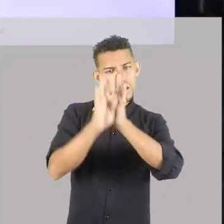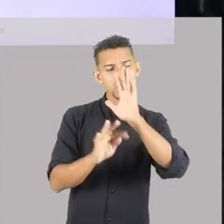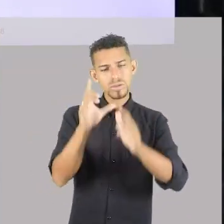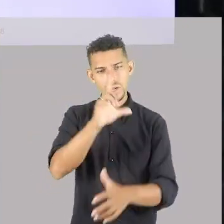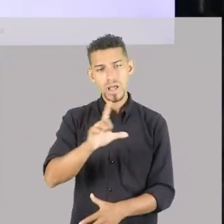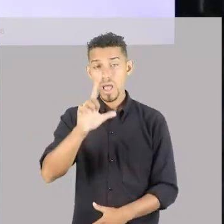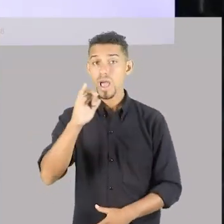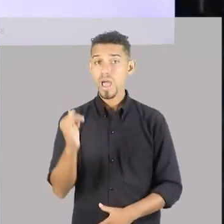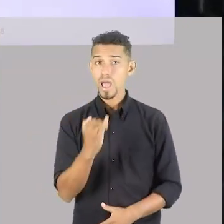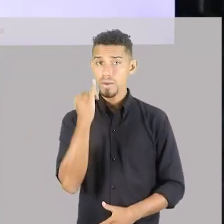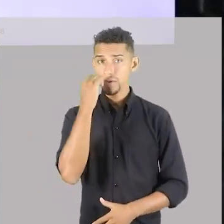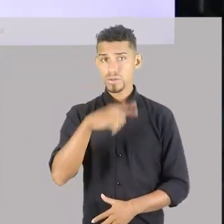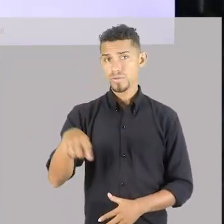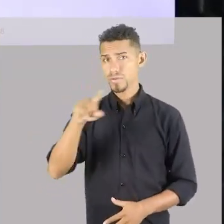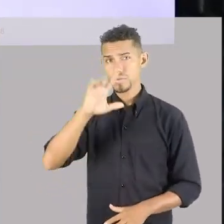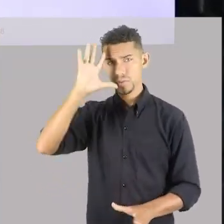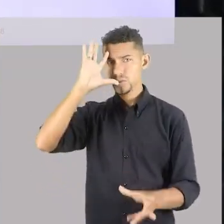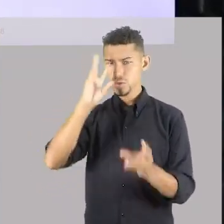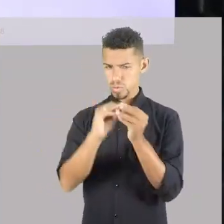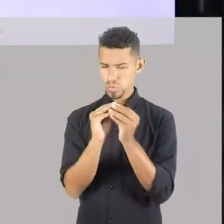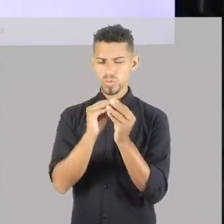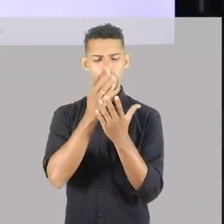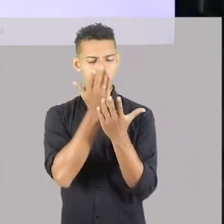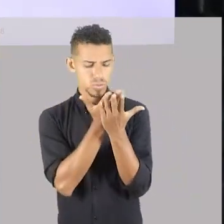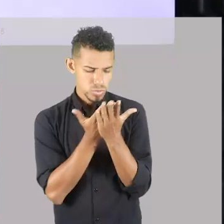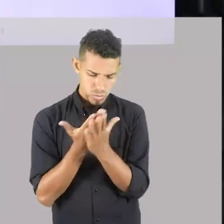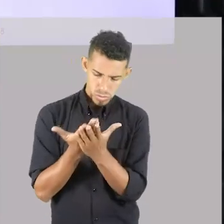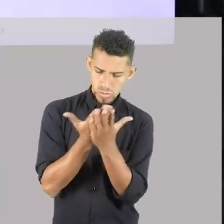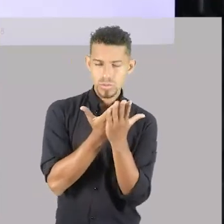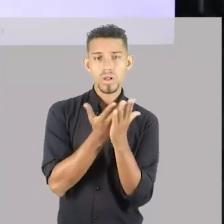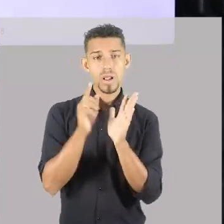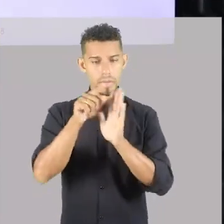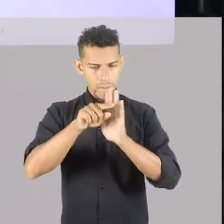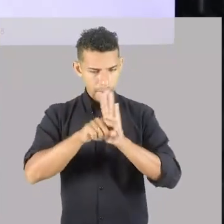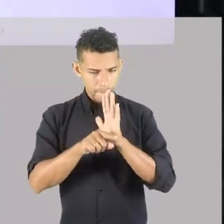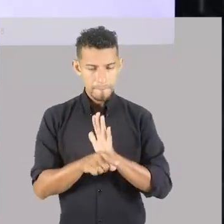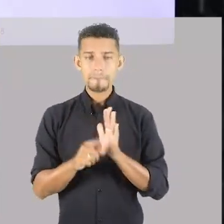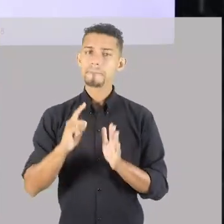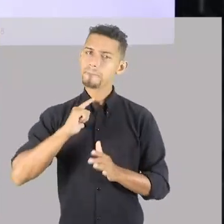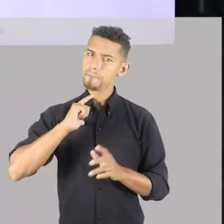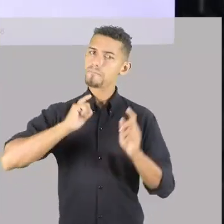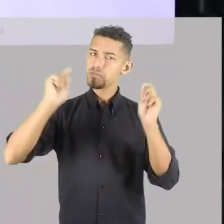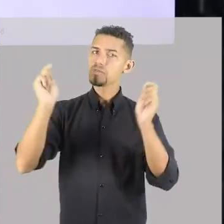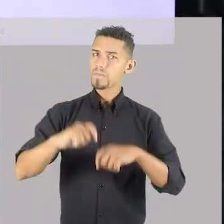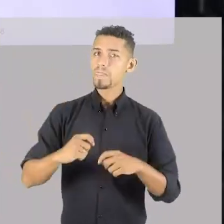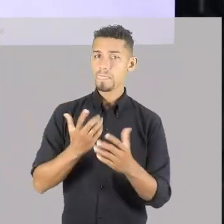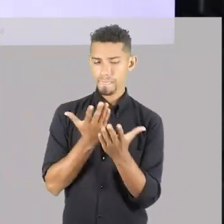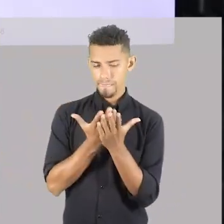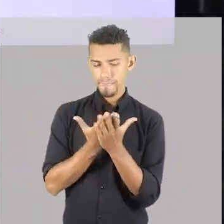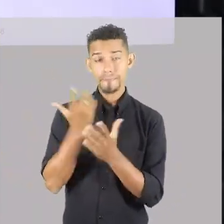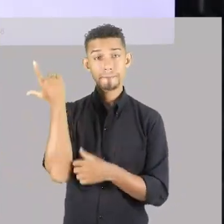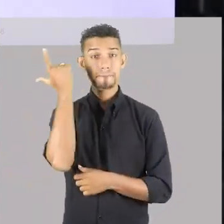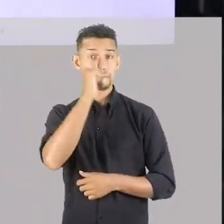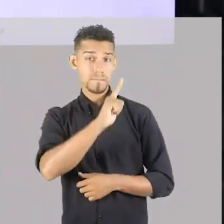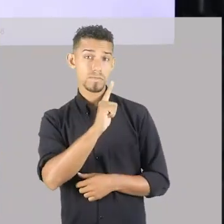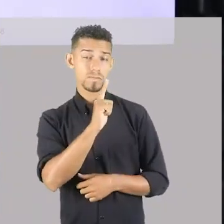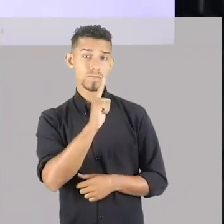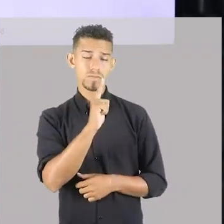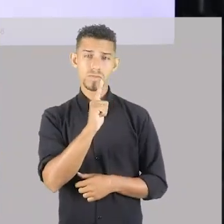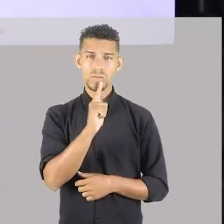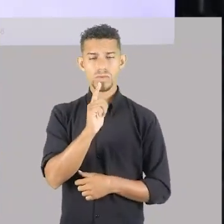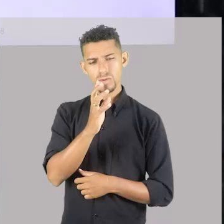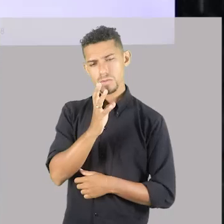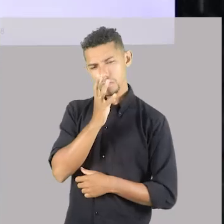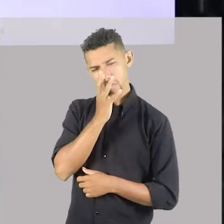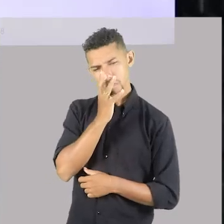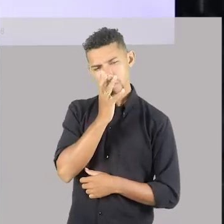É importante que vocês revisem, né, as questões e tenham aí condições de garantir o reconhecimento